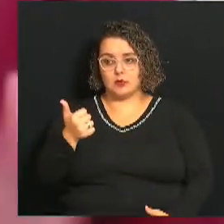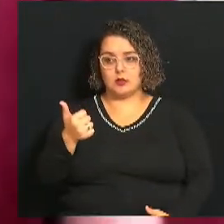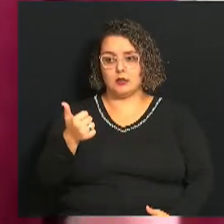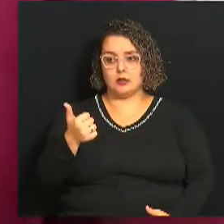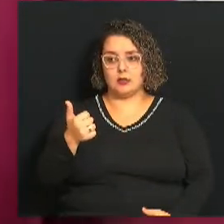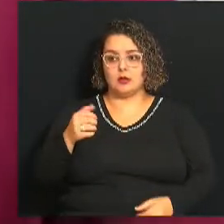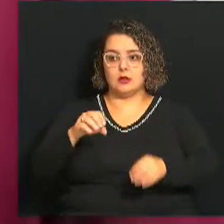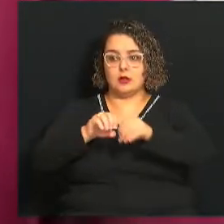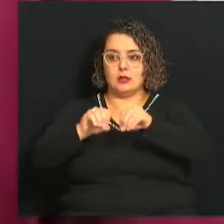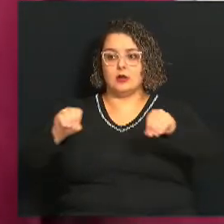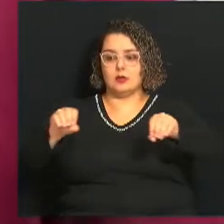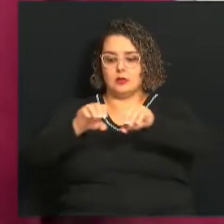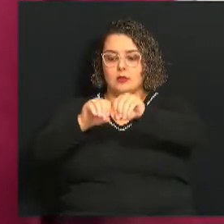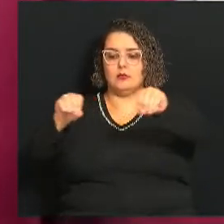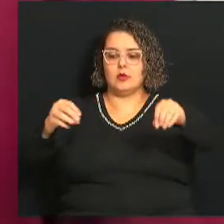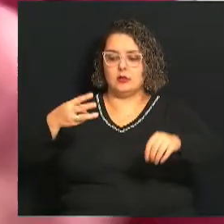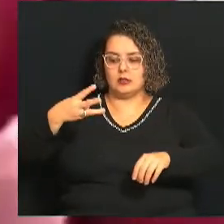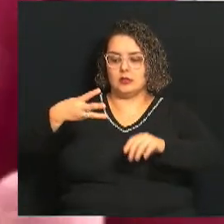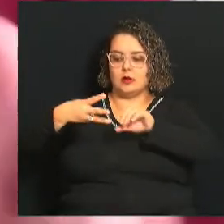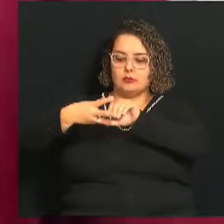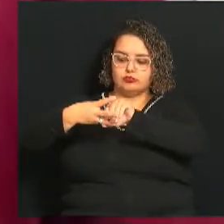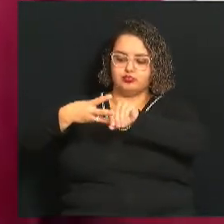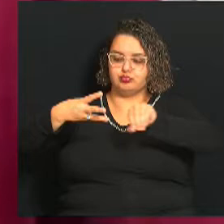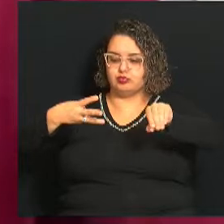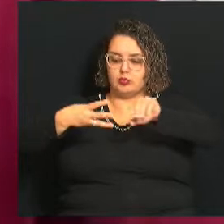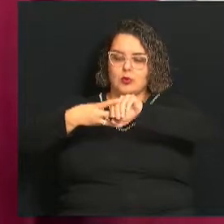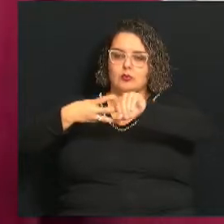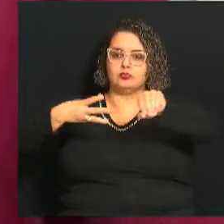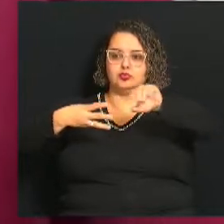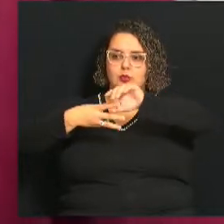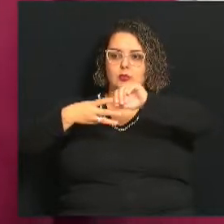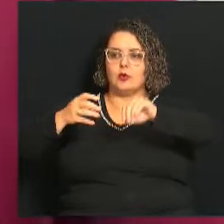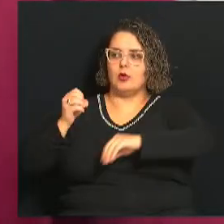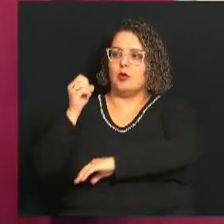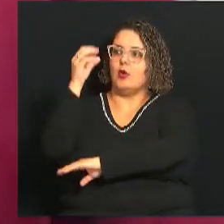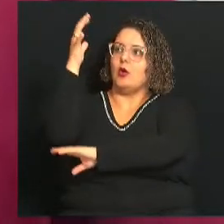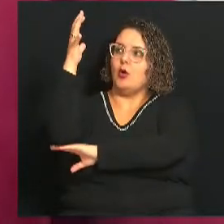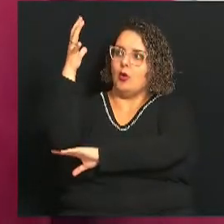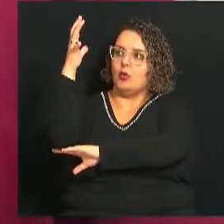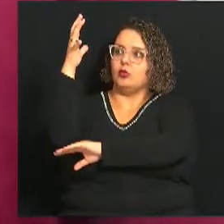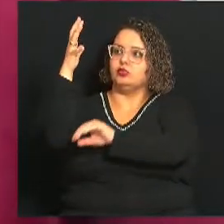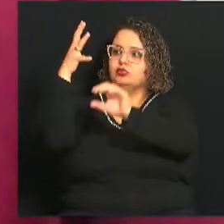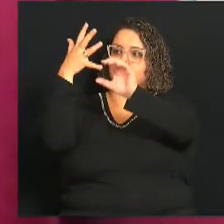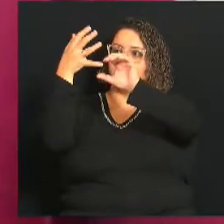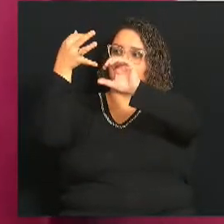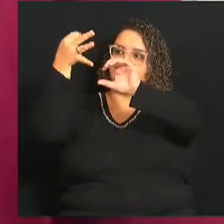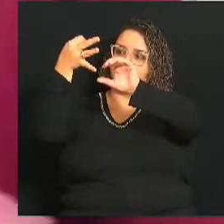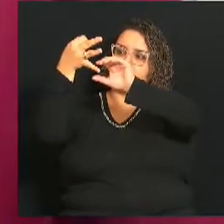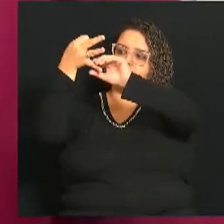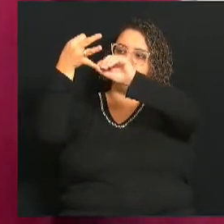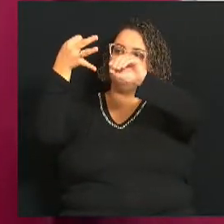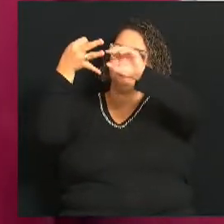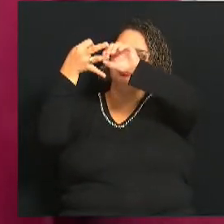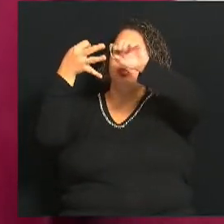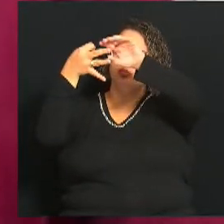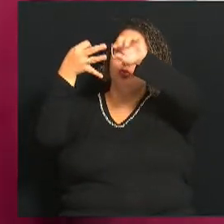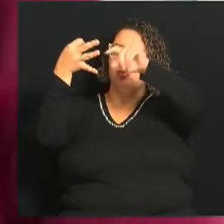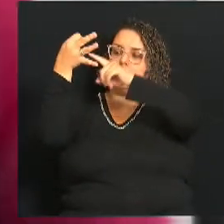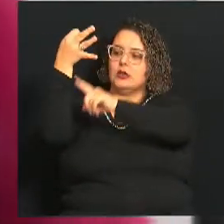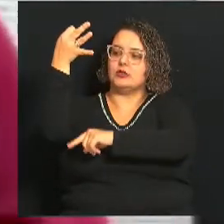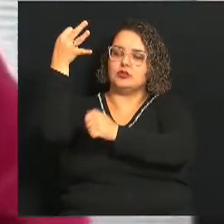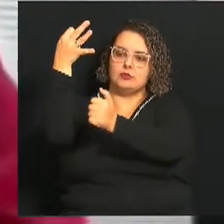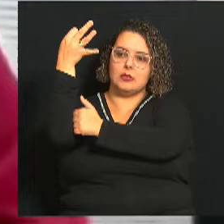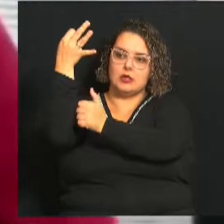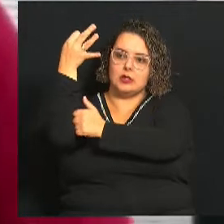uns 3 cabos, os cabos mais altos do poste lá, que ficam suportados por uma cruzeta de madeira ou de fibra, né,